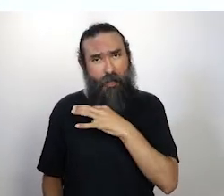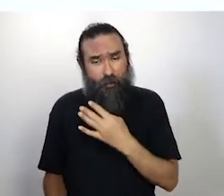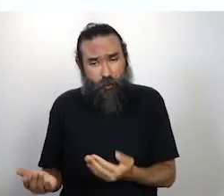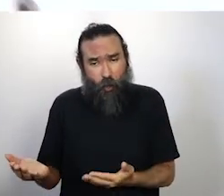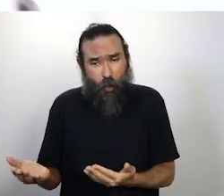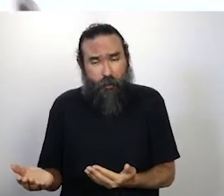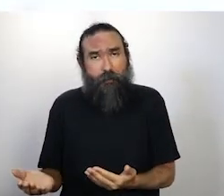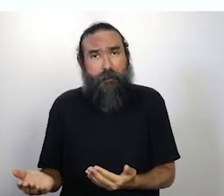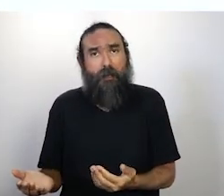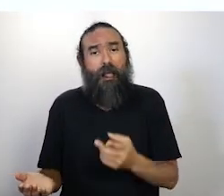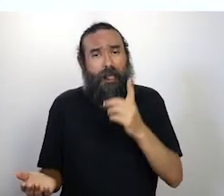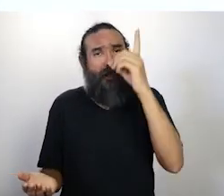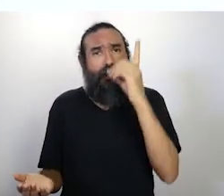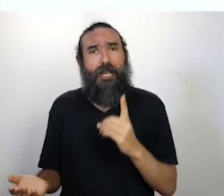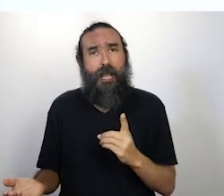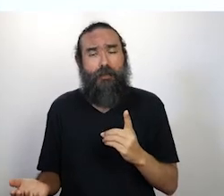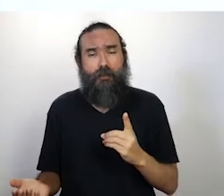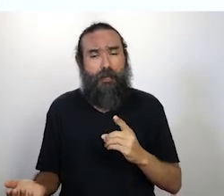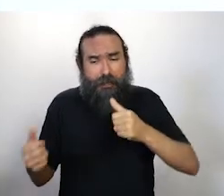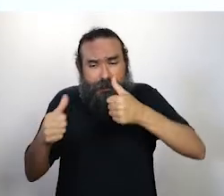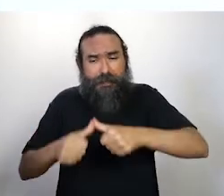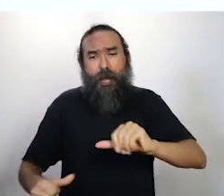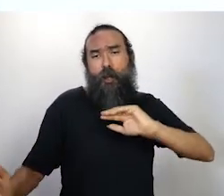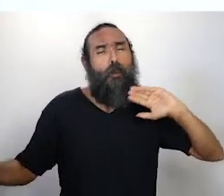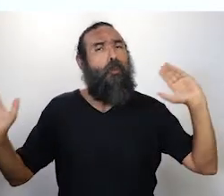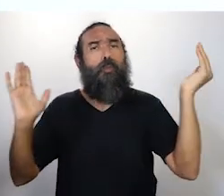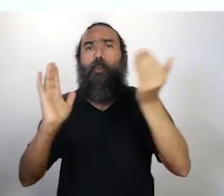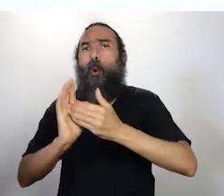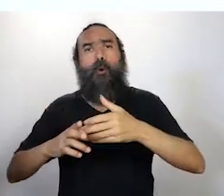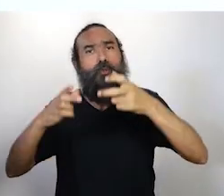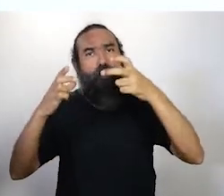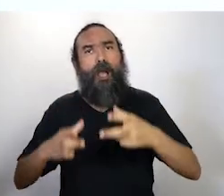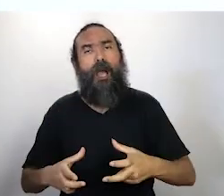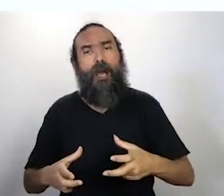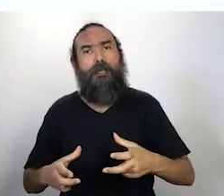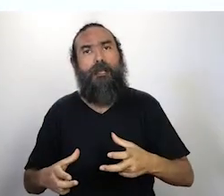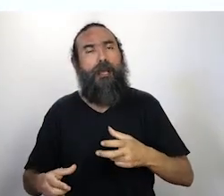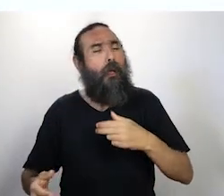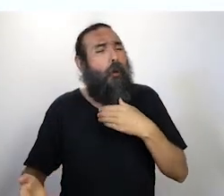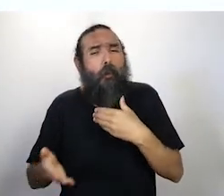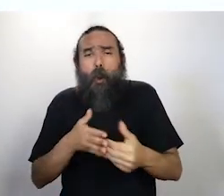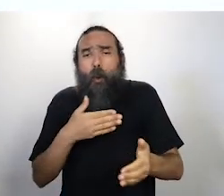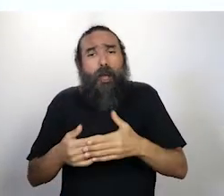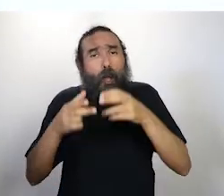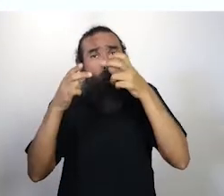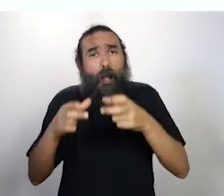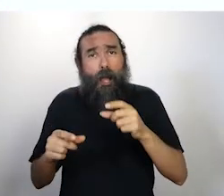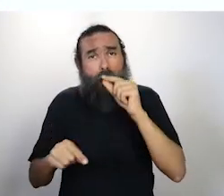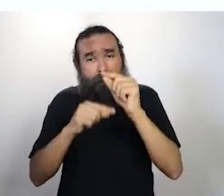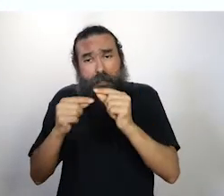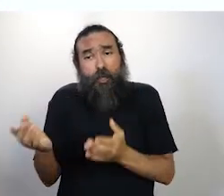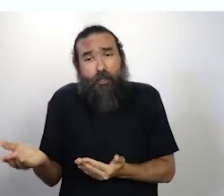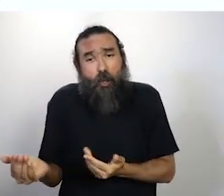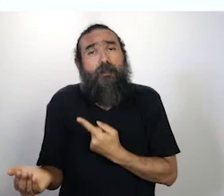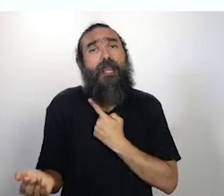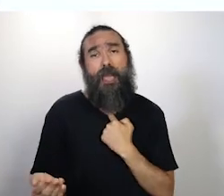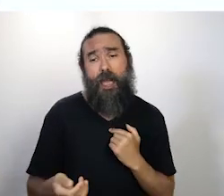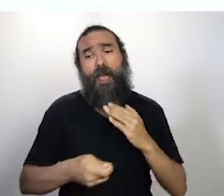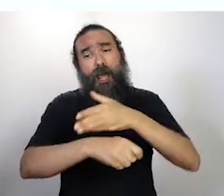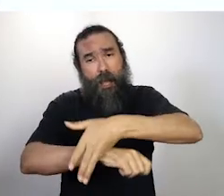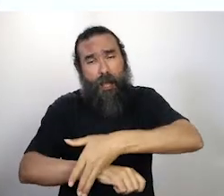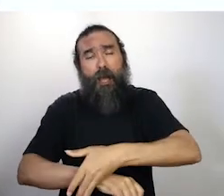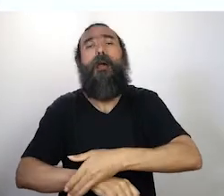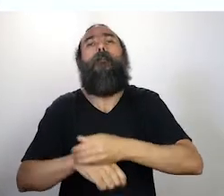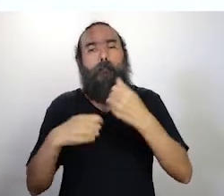é em todos os lugares que eles têm os direitos garantidos, em todos os lugares que o jovem queira estar e que